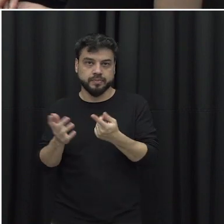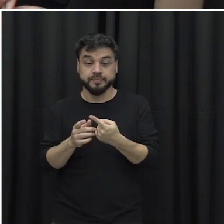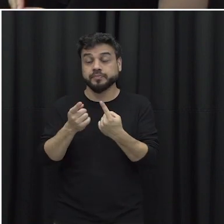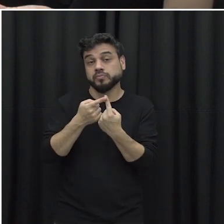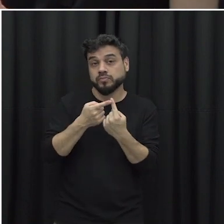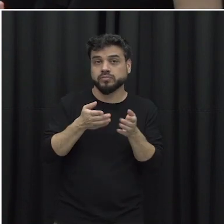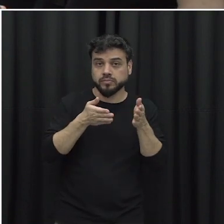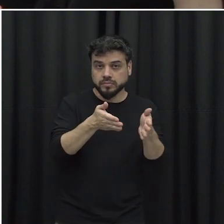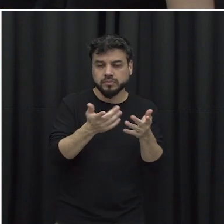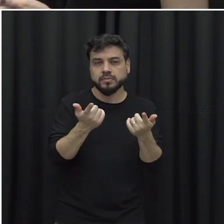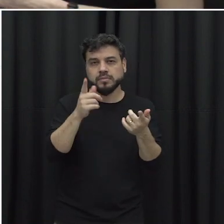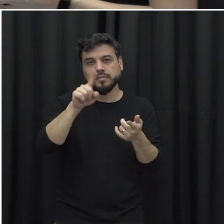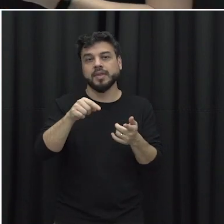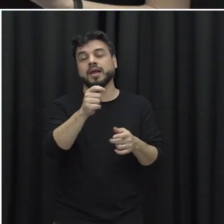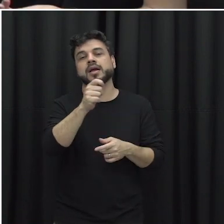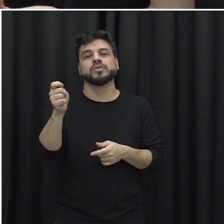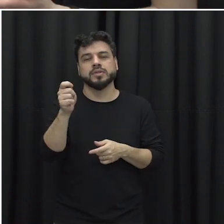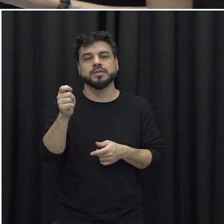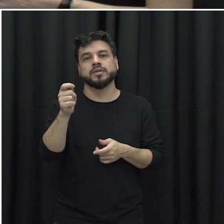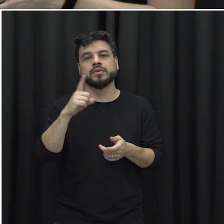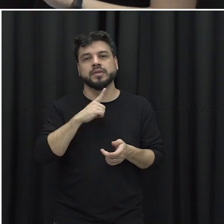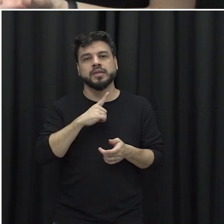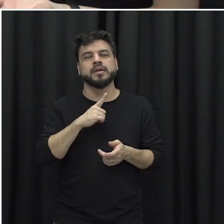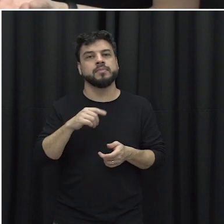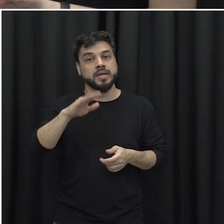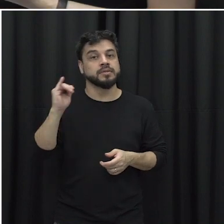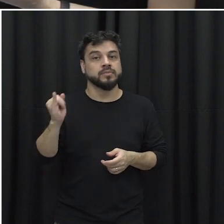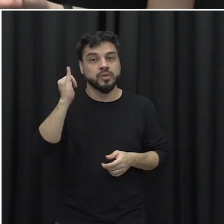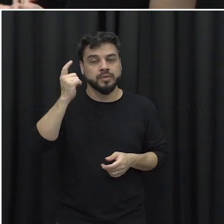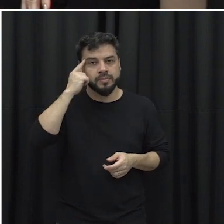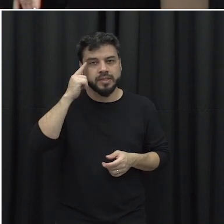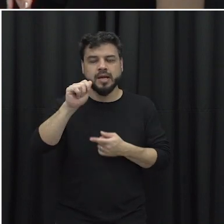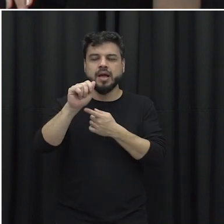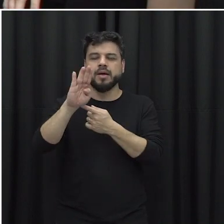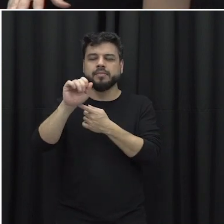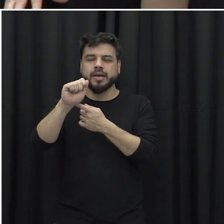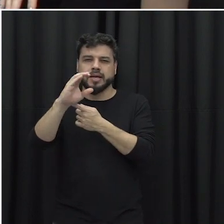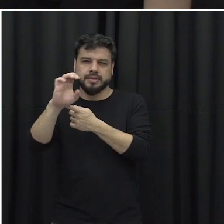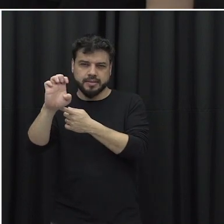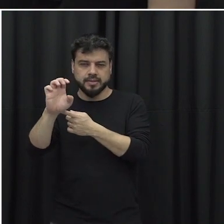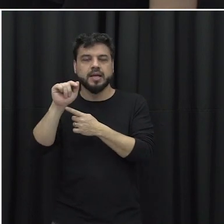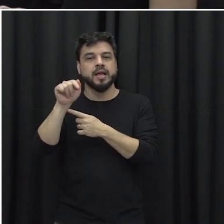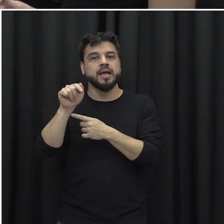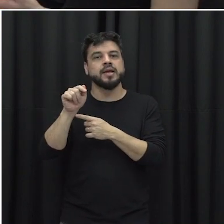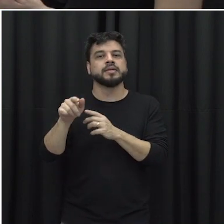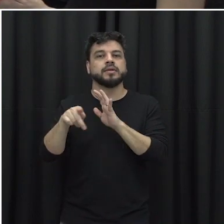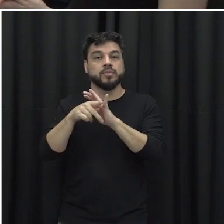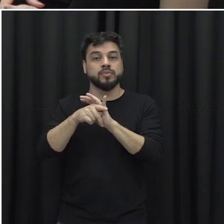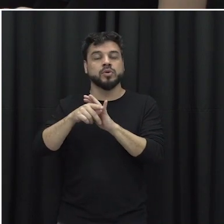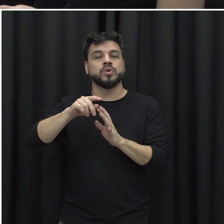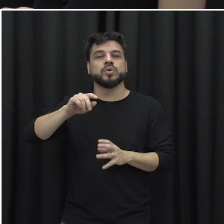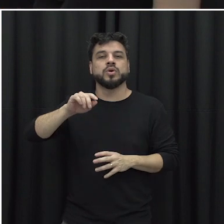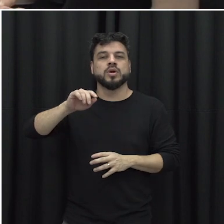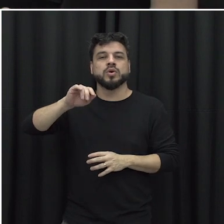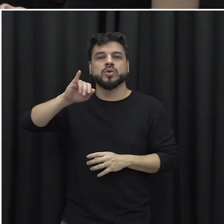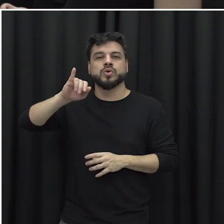associação, e aí tem um destaque bem importante para a Abrace, que é uma associação de cannabis em João Pessoa. Né? E na Abrace, eles têm todo